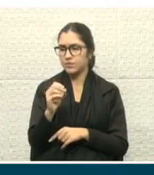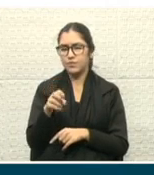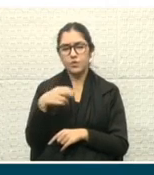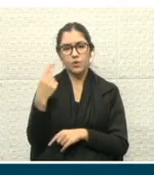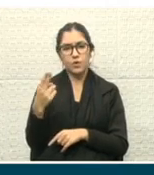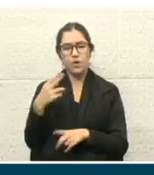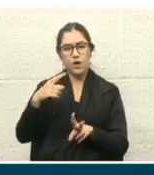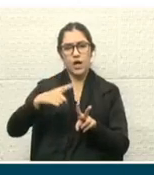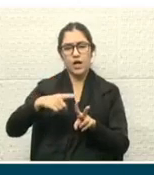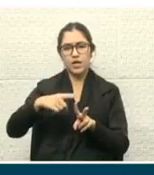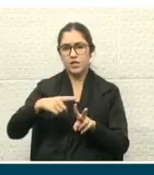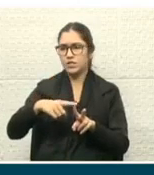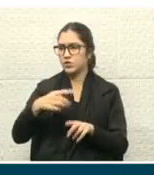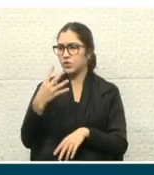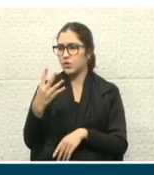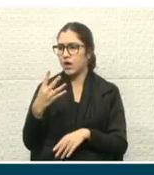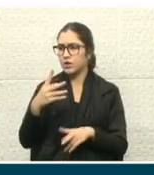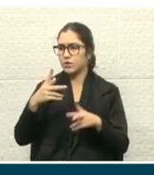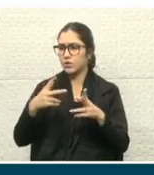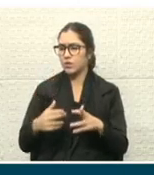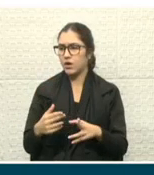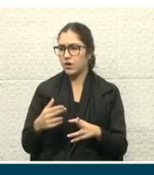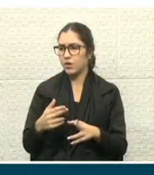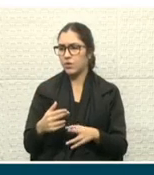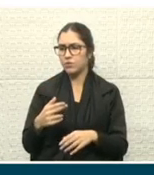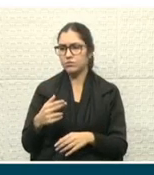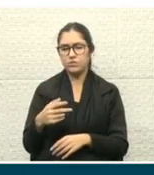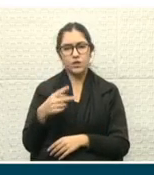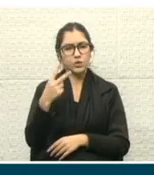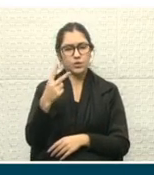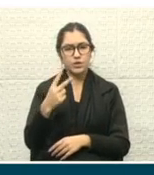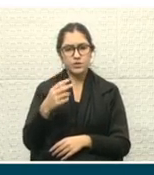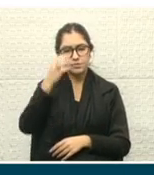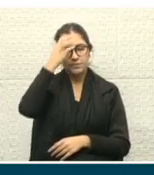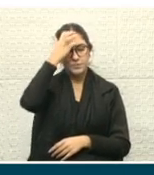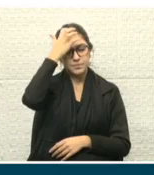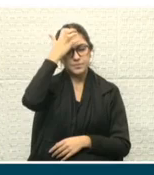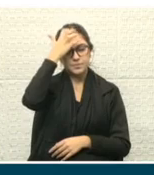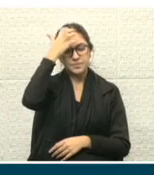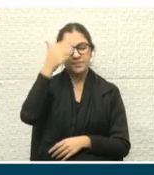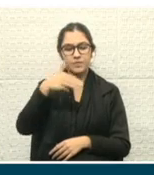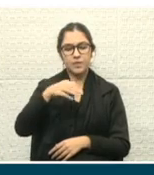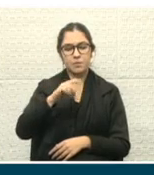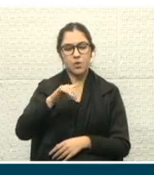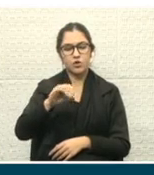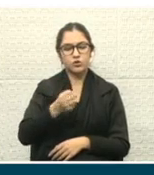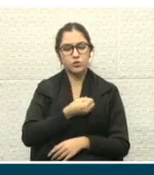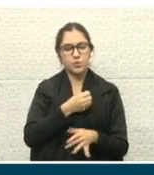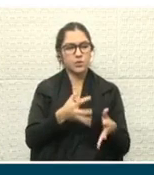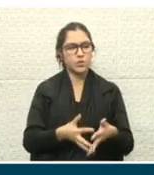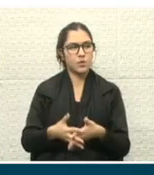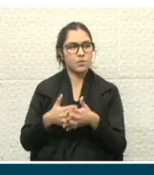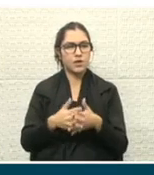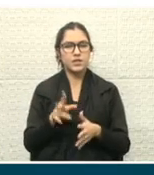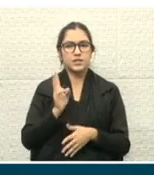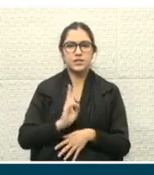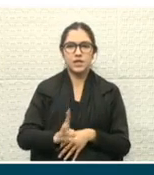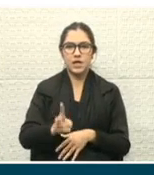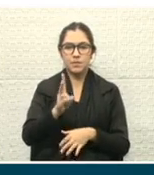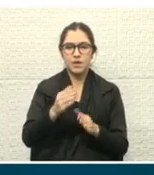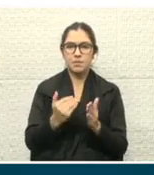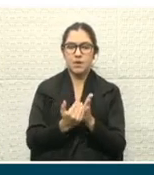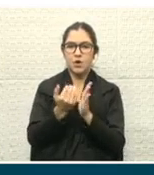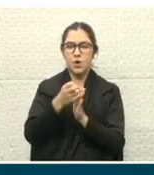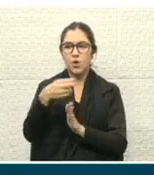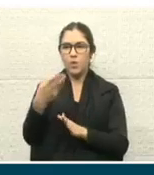ou raiz de 4, que é igual a 2. Módulo de um número complexo sempre maior